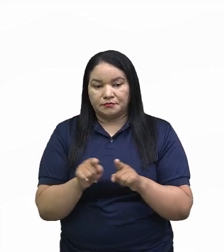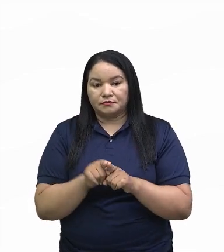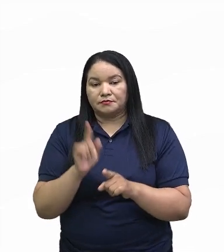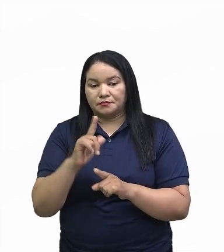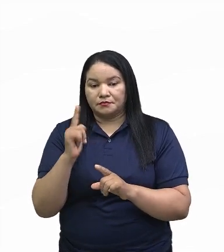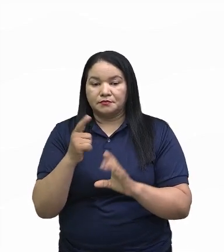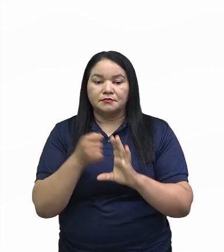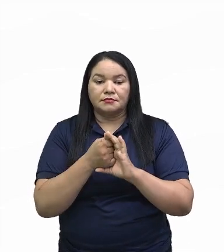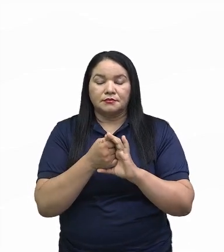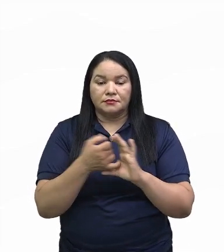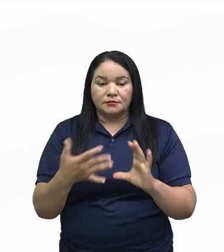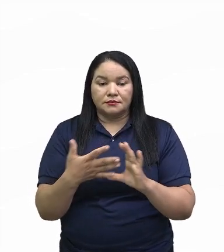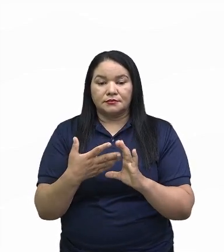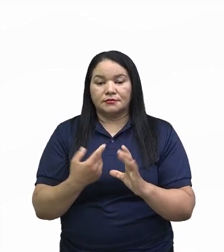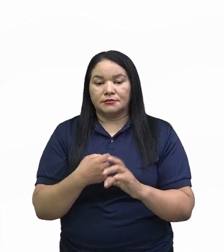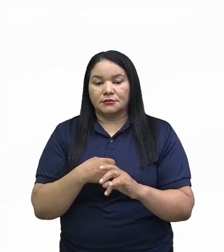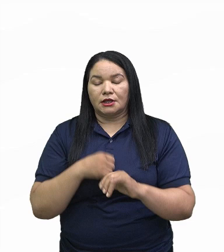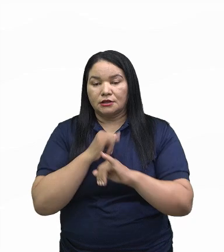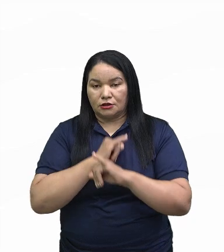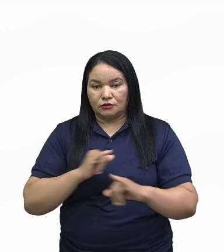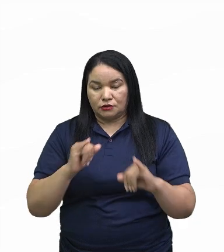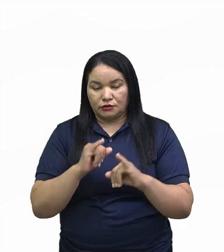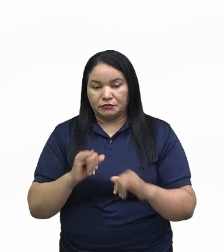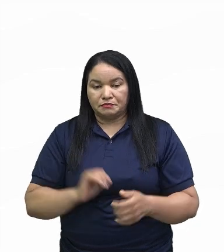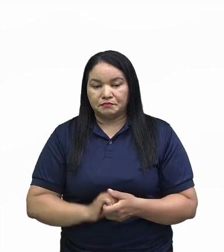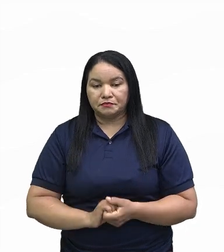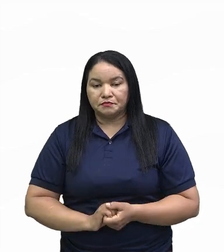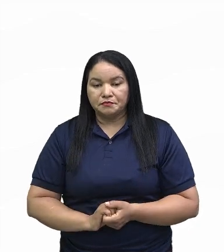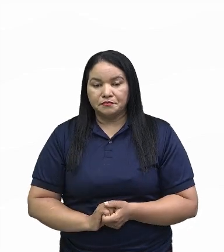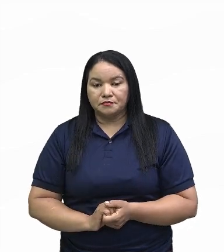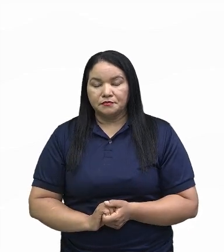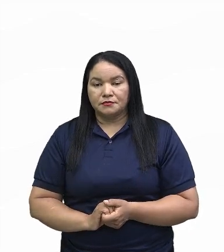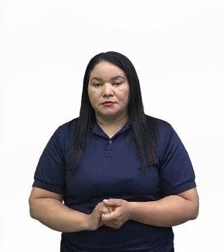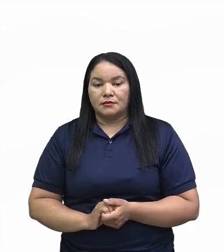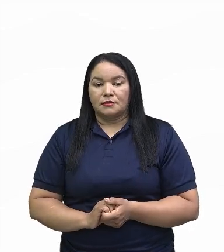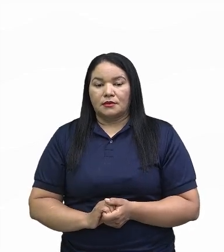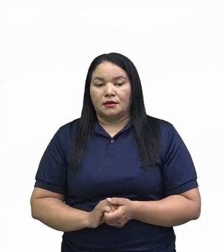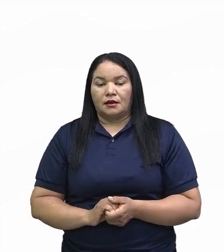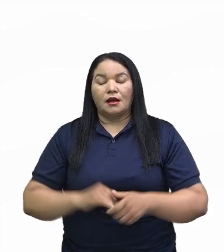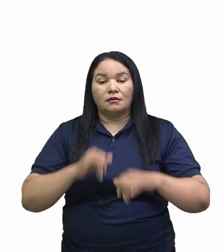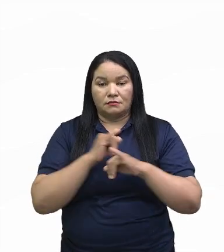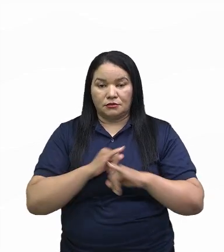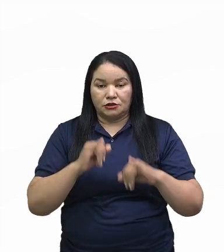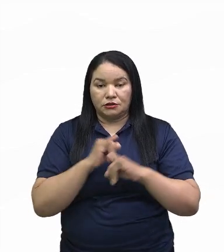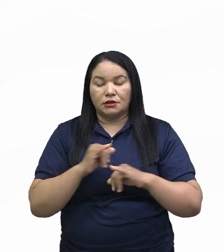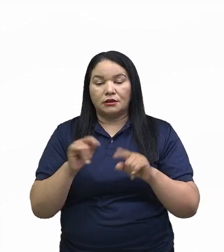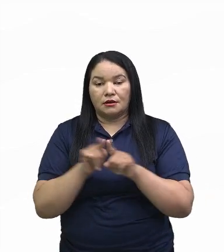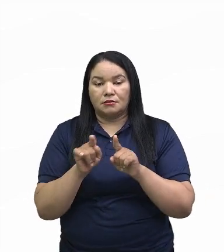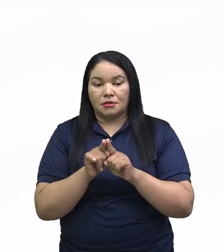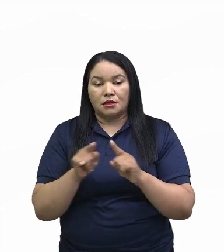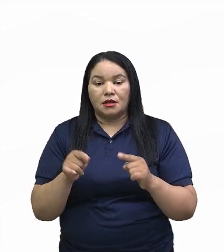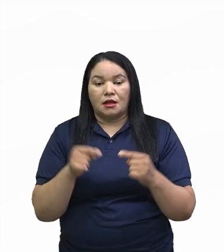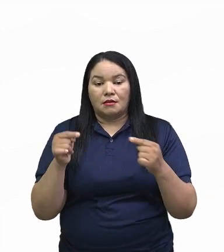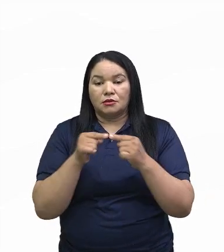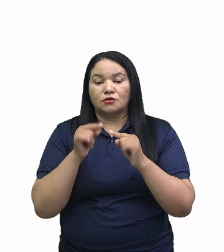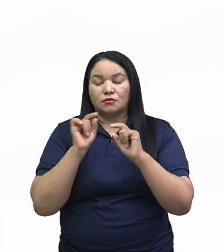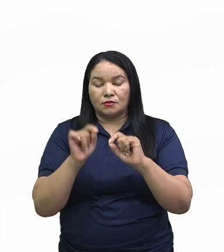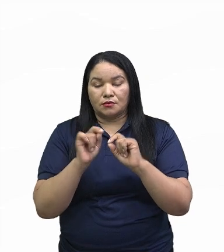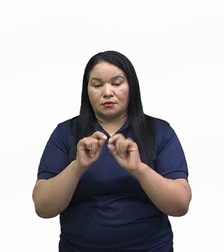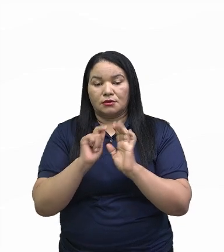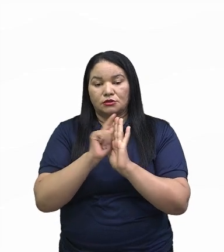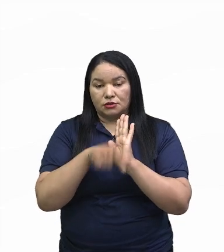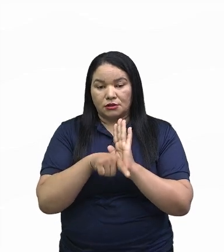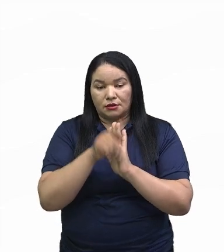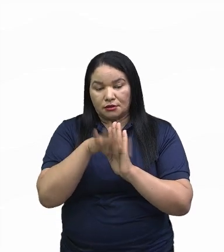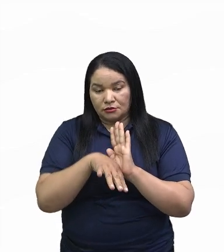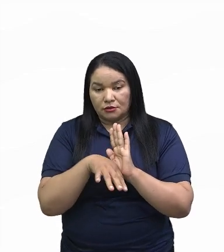notícia. Então, a notícia, ela, como sendo um gênero textual, ela também tem as suas características.